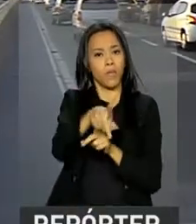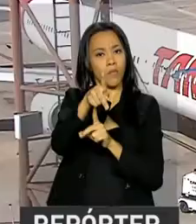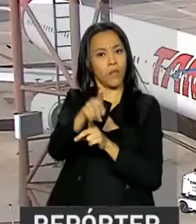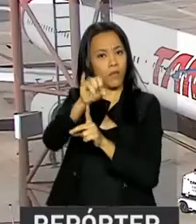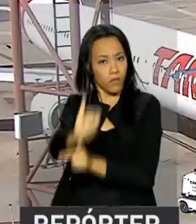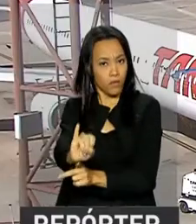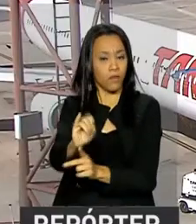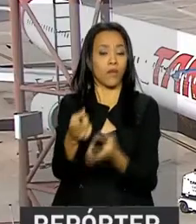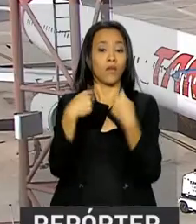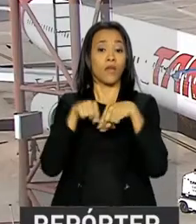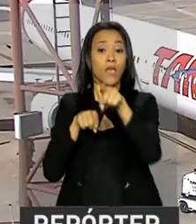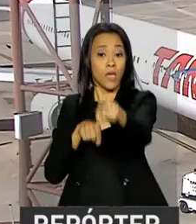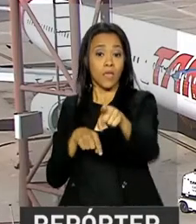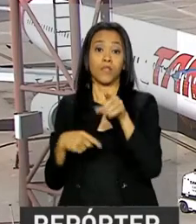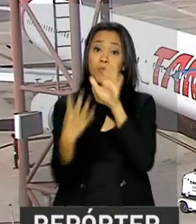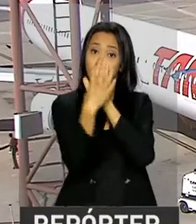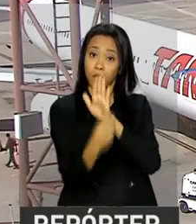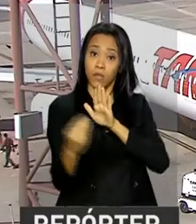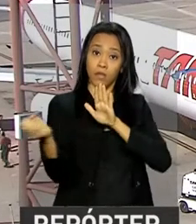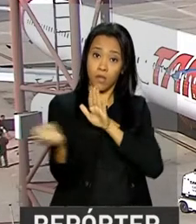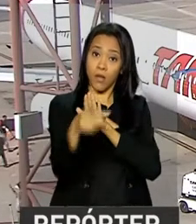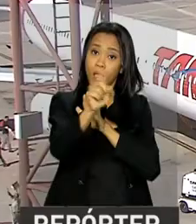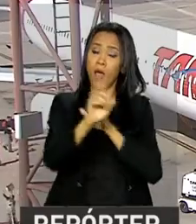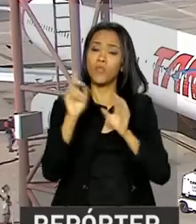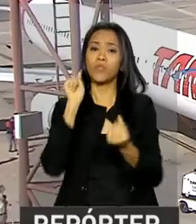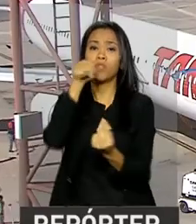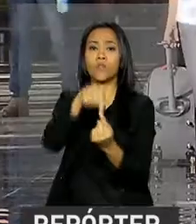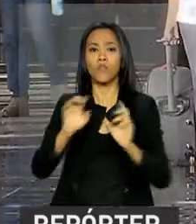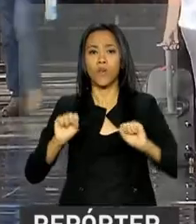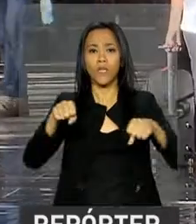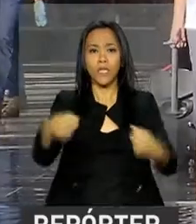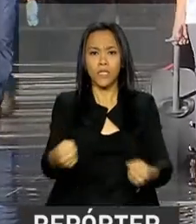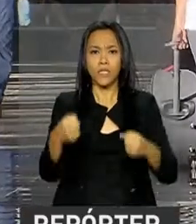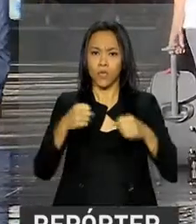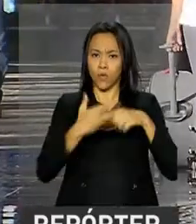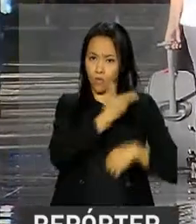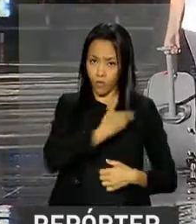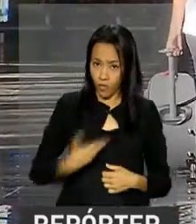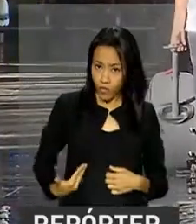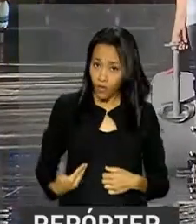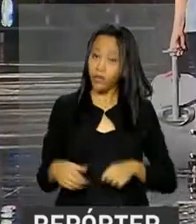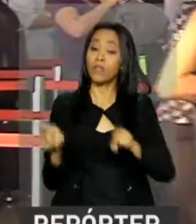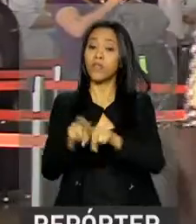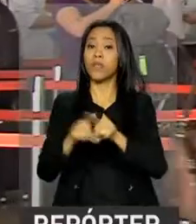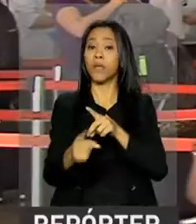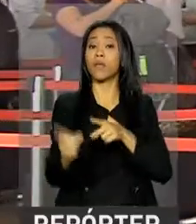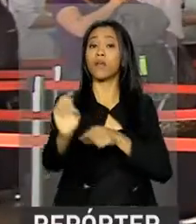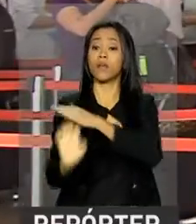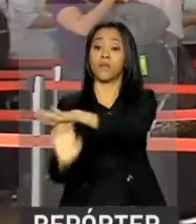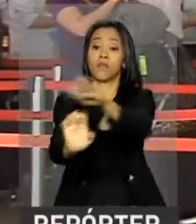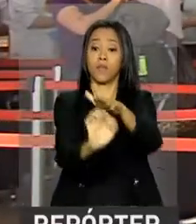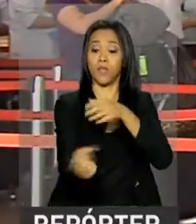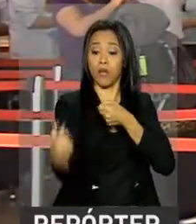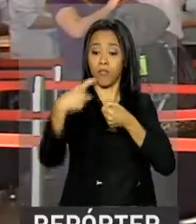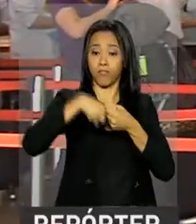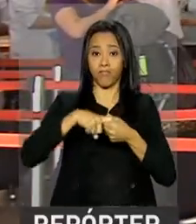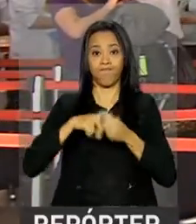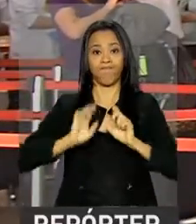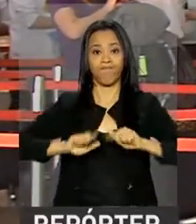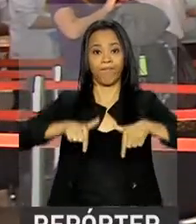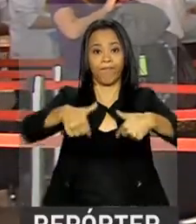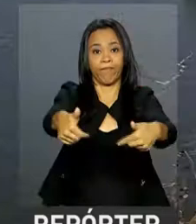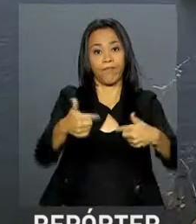gestão Temer, o Programa de Parcerias foi criado para fortalecer a relação entre Estado e iniciativa privada e assim gerar